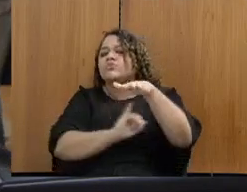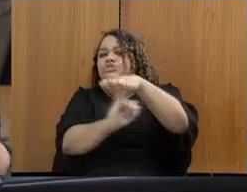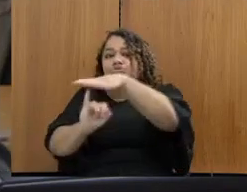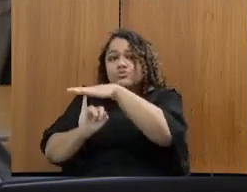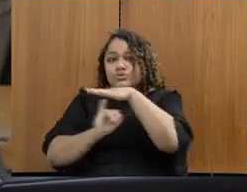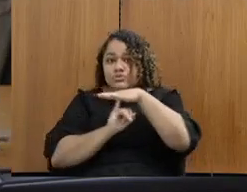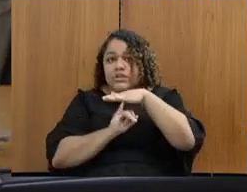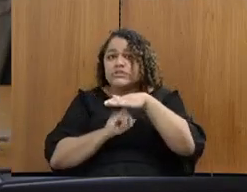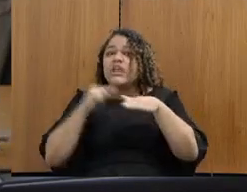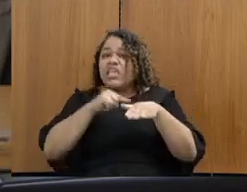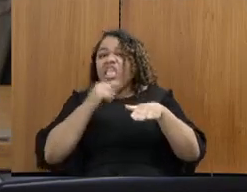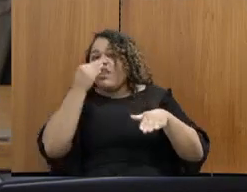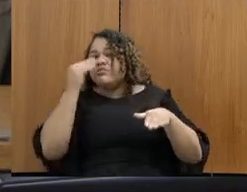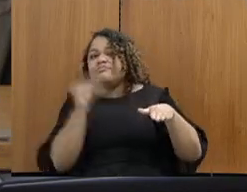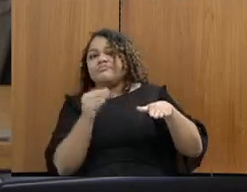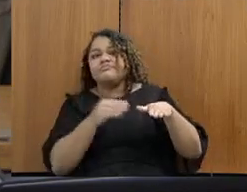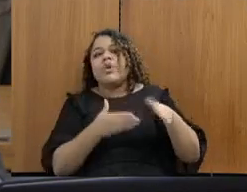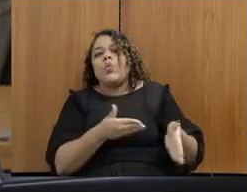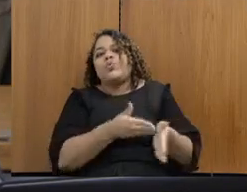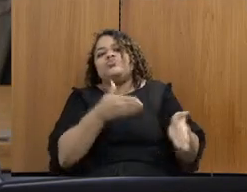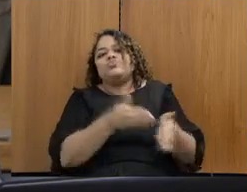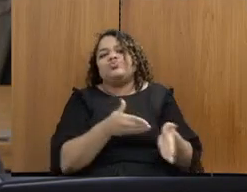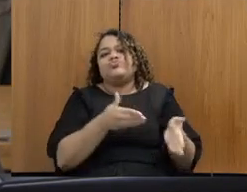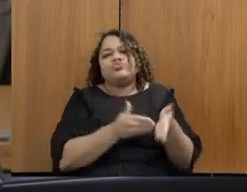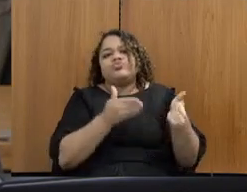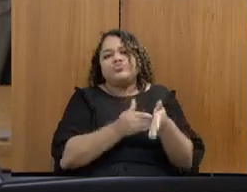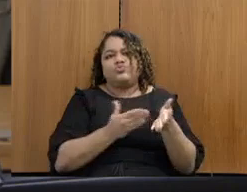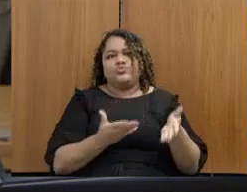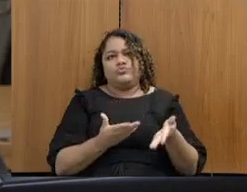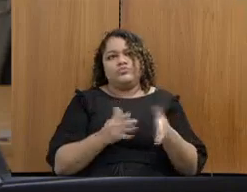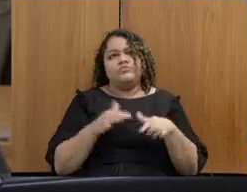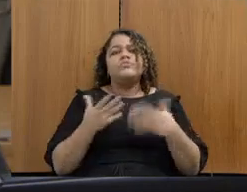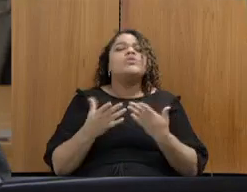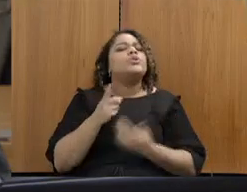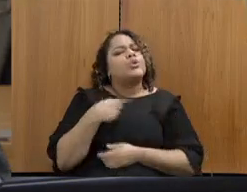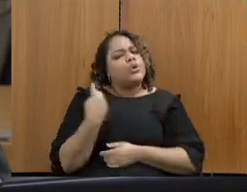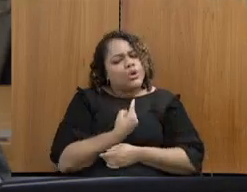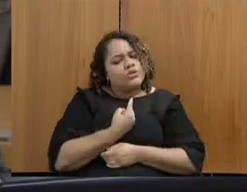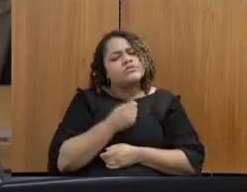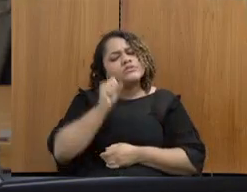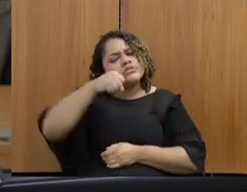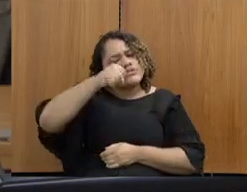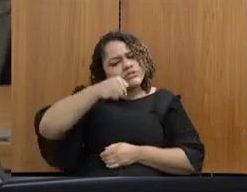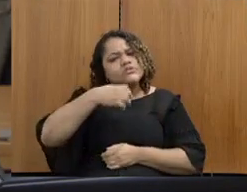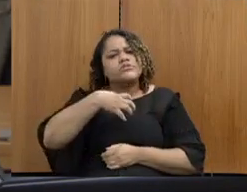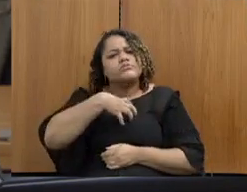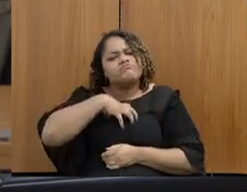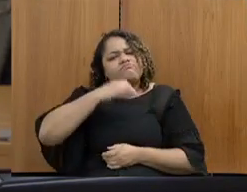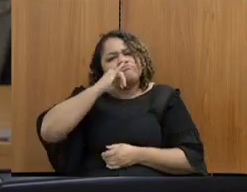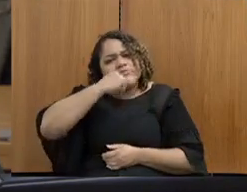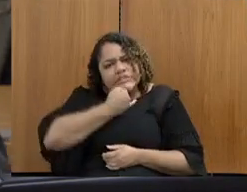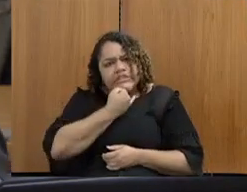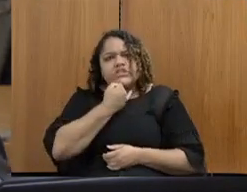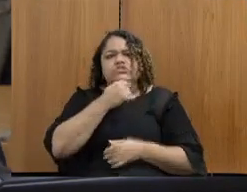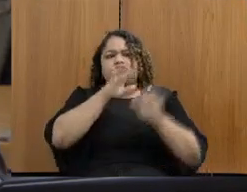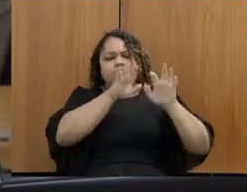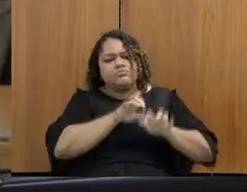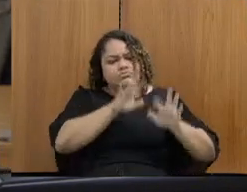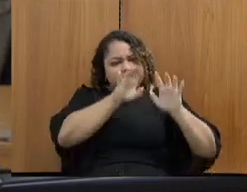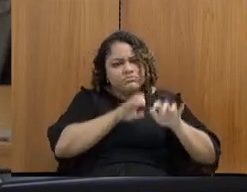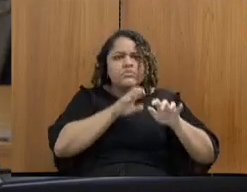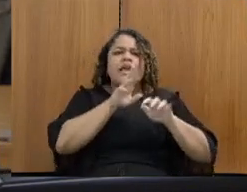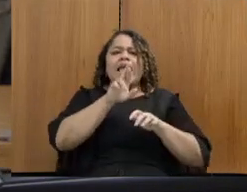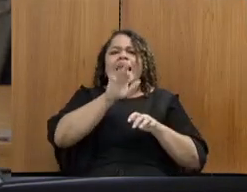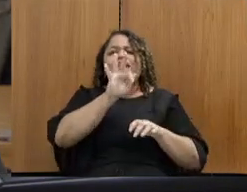eu lamento profundamente né E todos nós lamentamos a perda da nossa Escrivá Rafaela Nós faremos a audiência